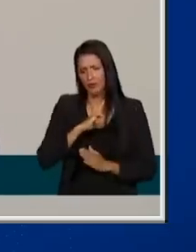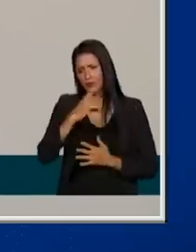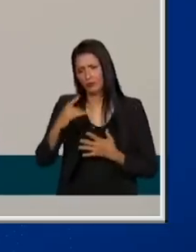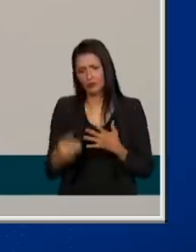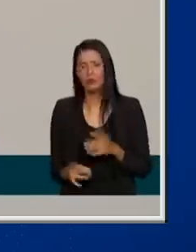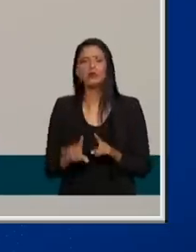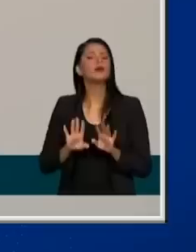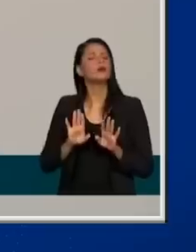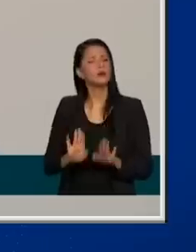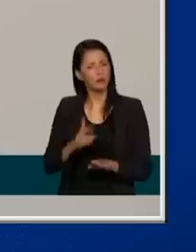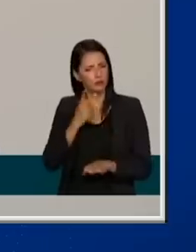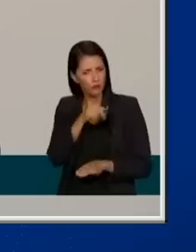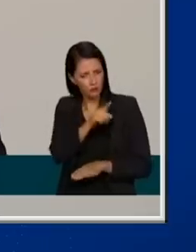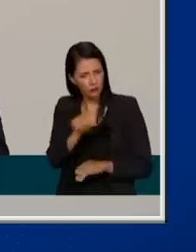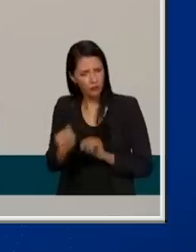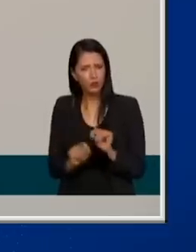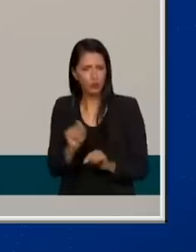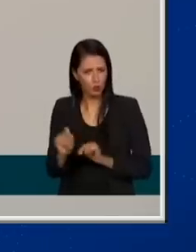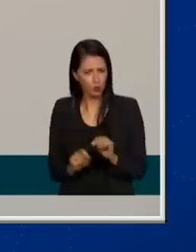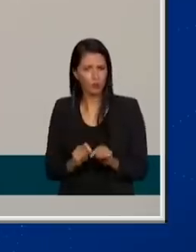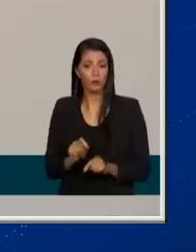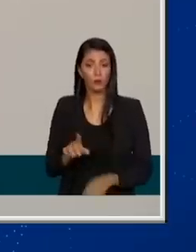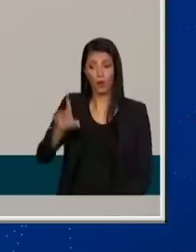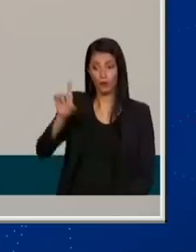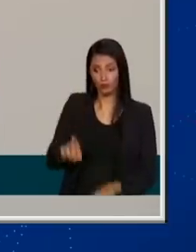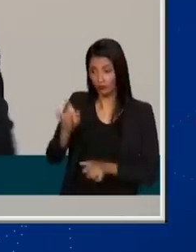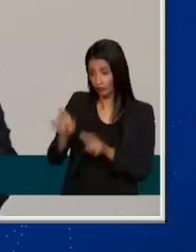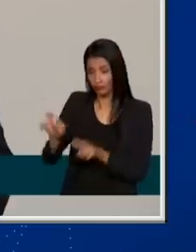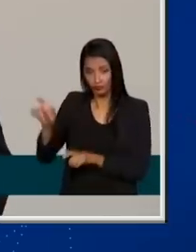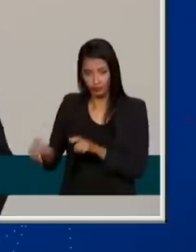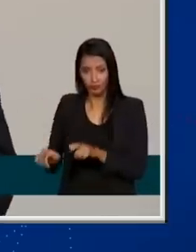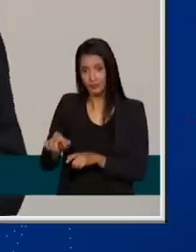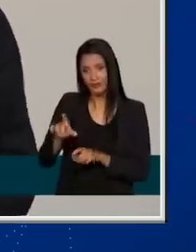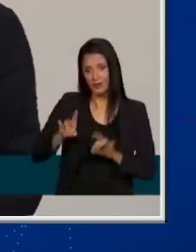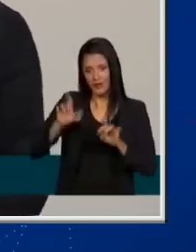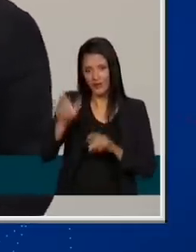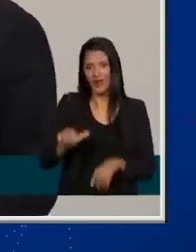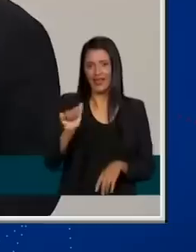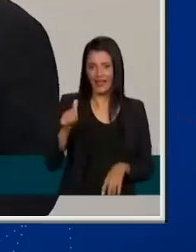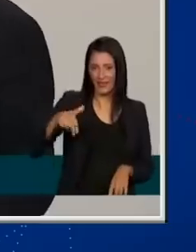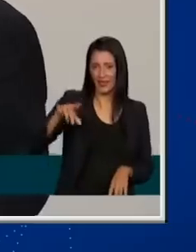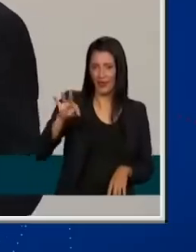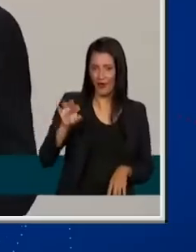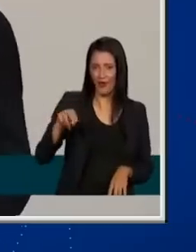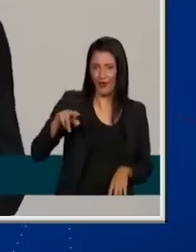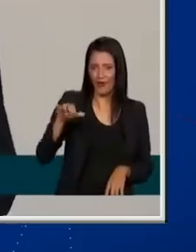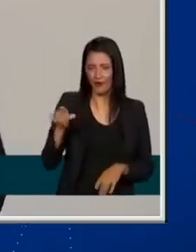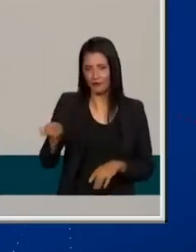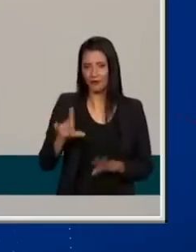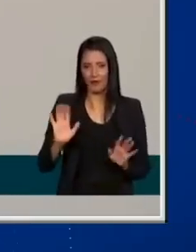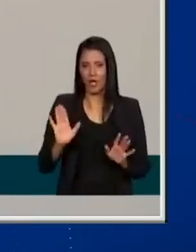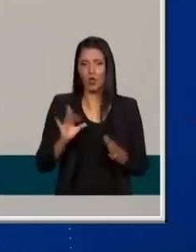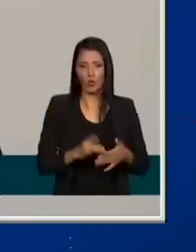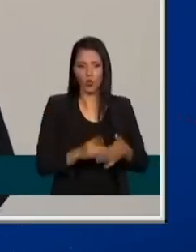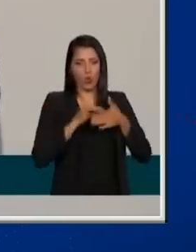os dias Ninguém está seguro em nenhuma hora em nenhum lugar há várias décadas